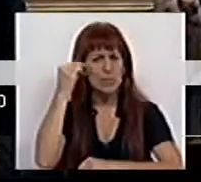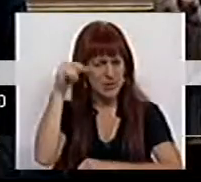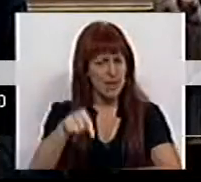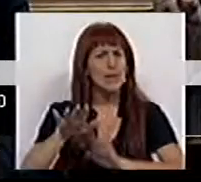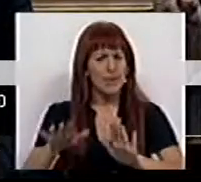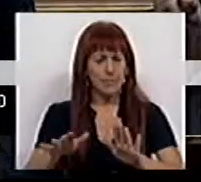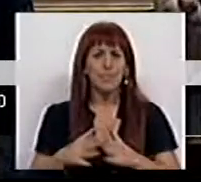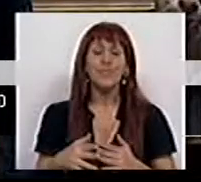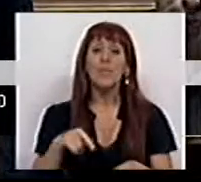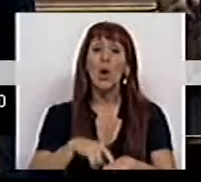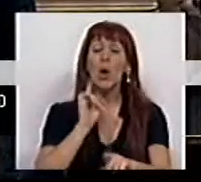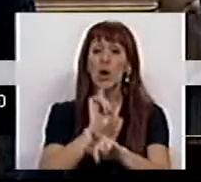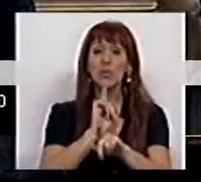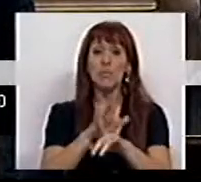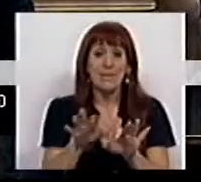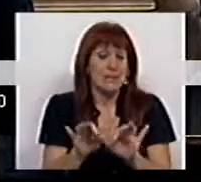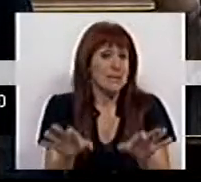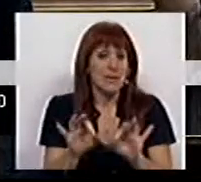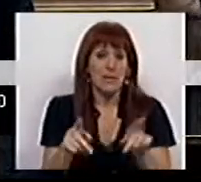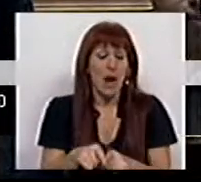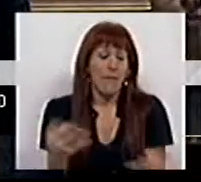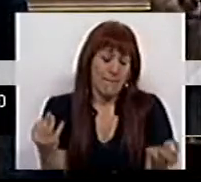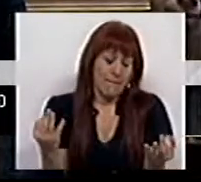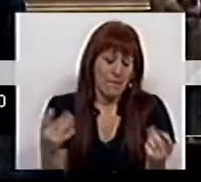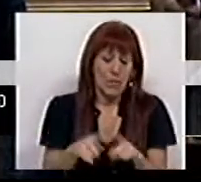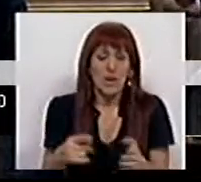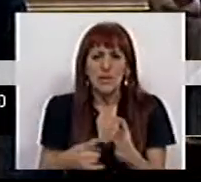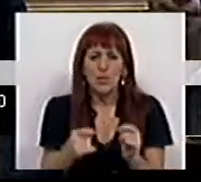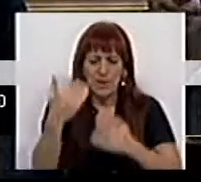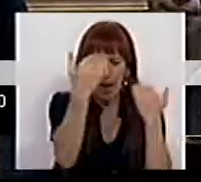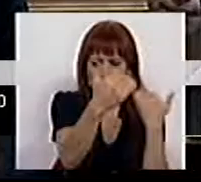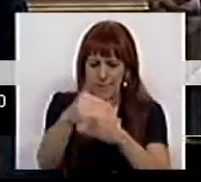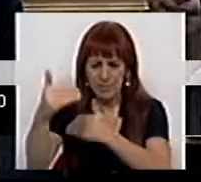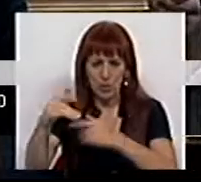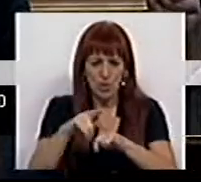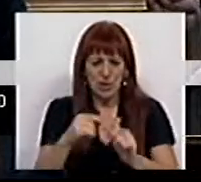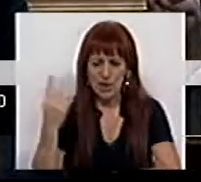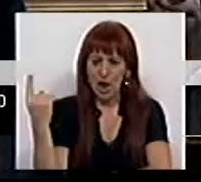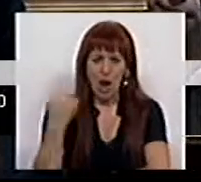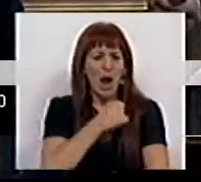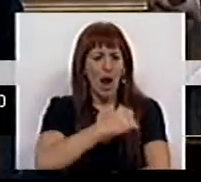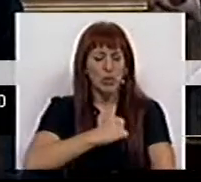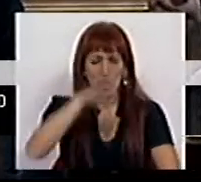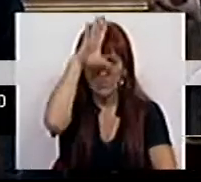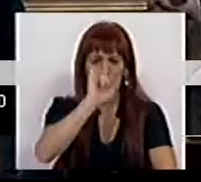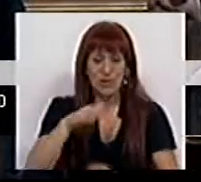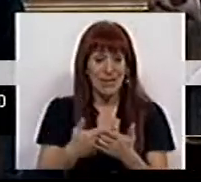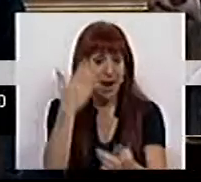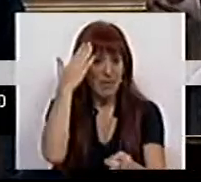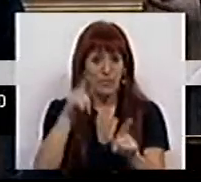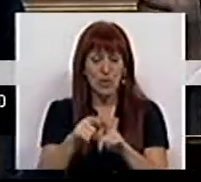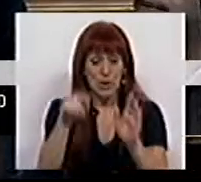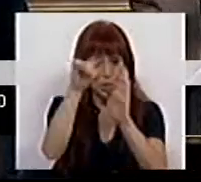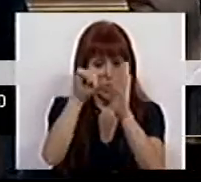especialidade. Ao mesmo tempo como se reconhece a necessidade de limitação das autorizações ministeriais previstas